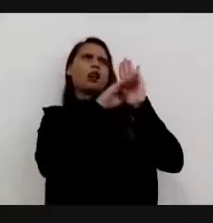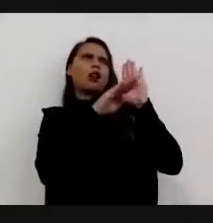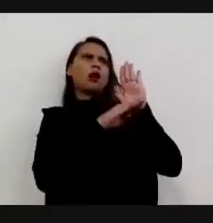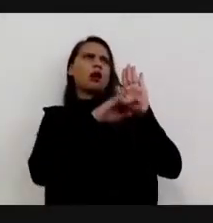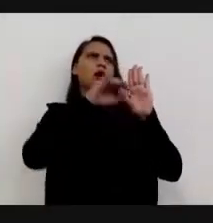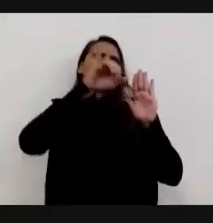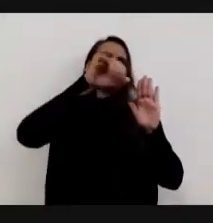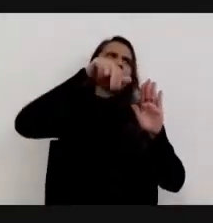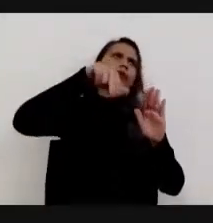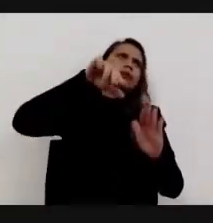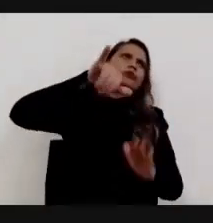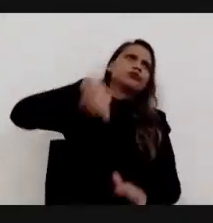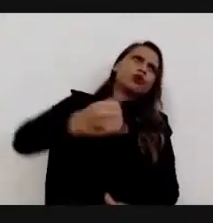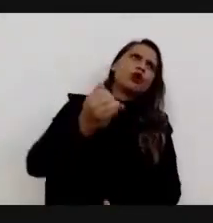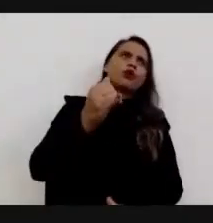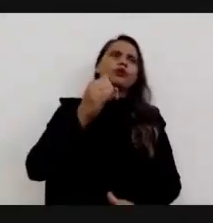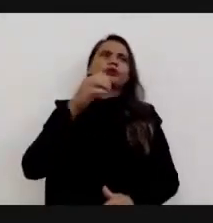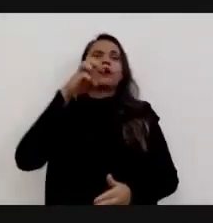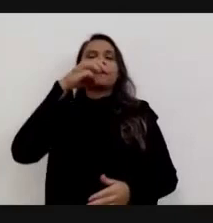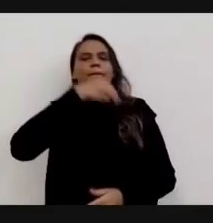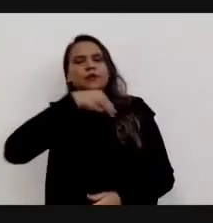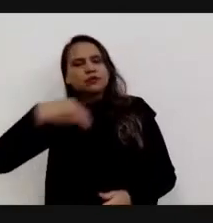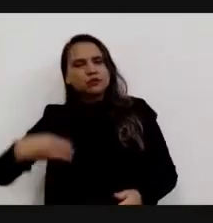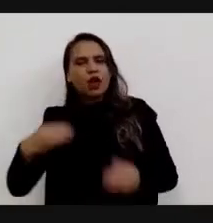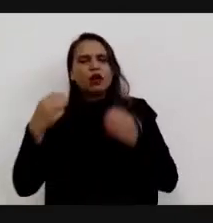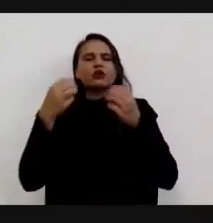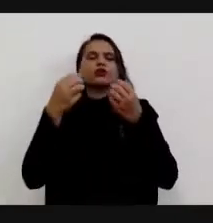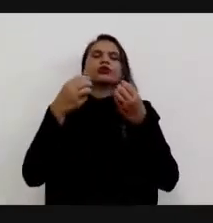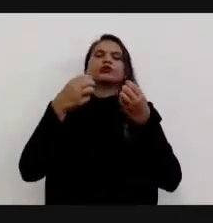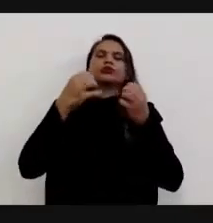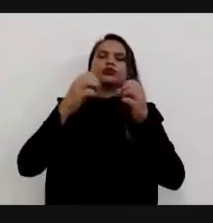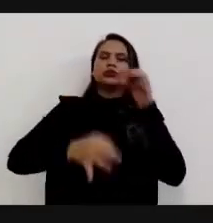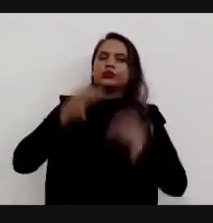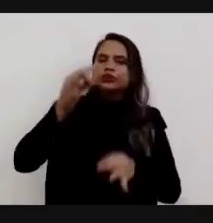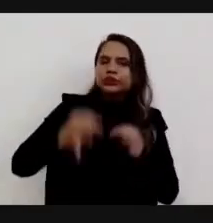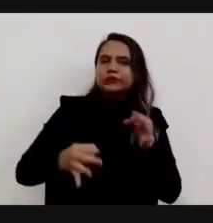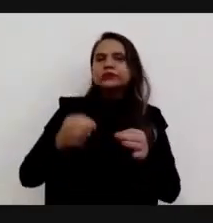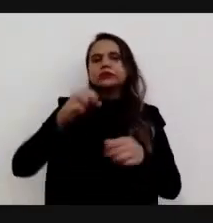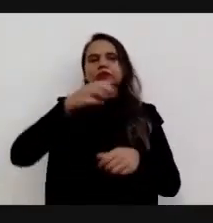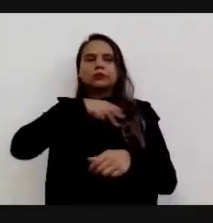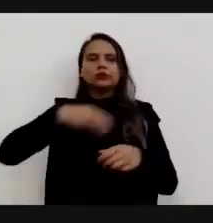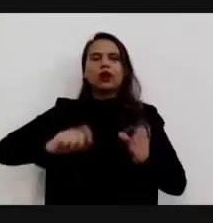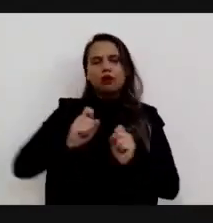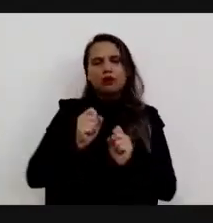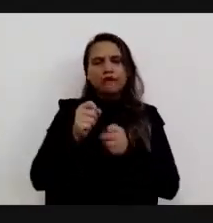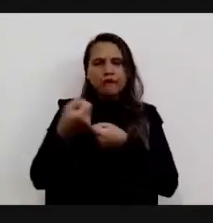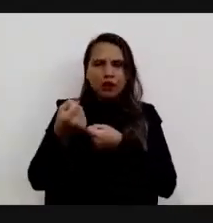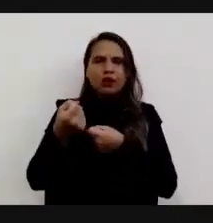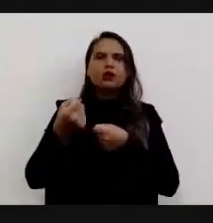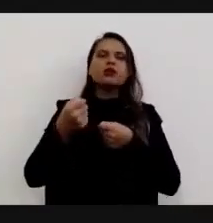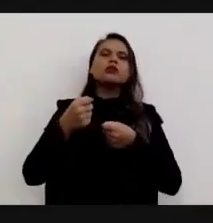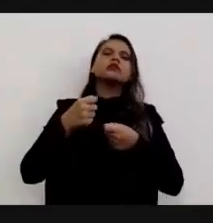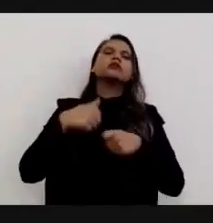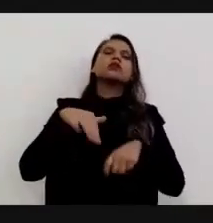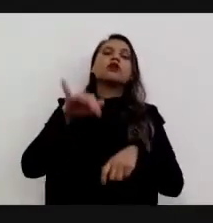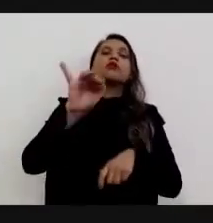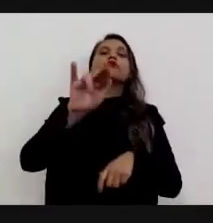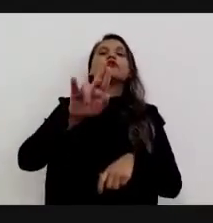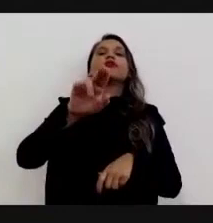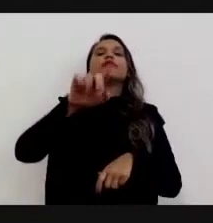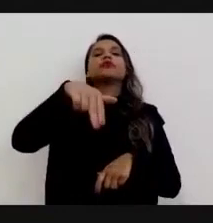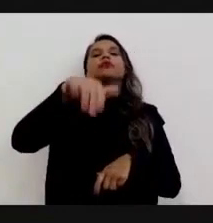MJ, que é o Ministério da Justiça, Ministério da Defesa, FUNAI, Ministério das Relações Exteriores, Ministério